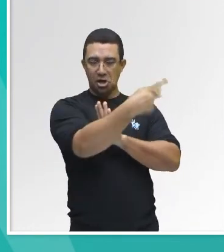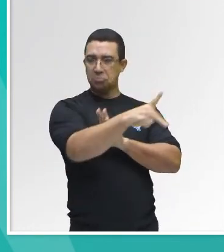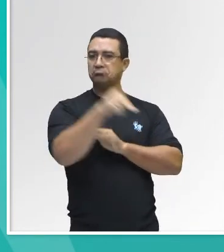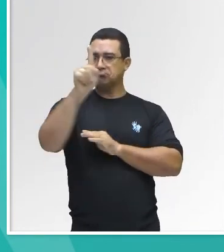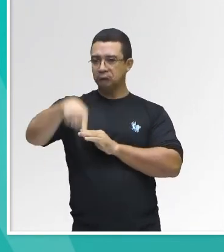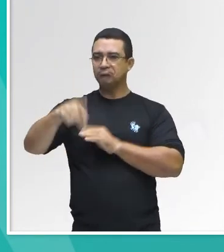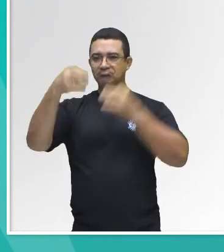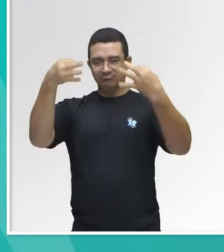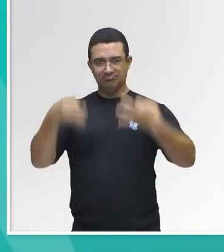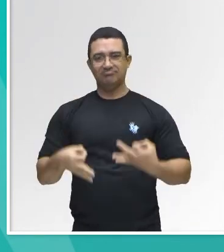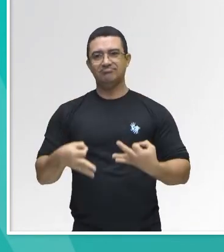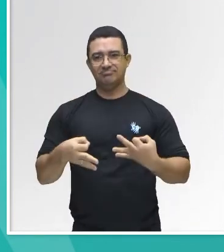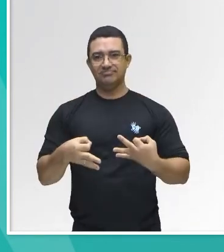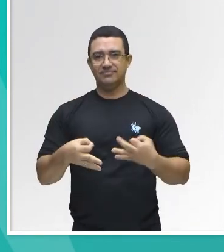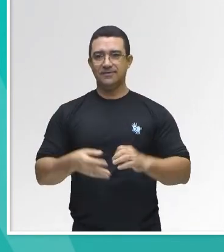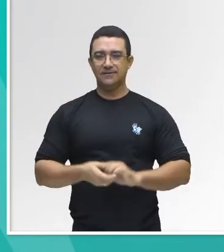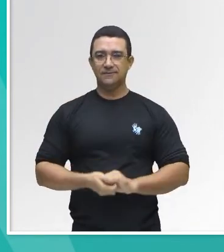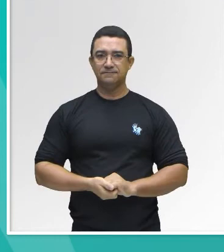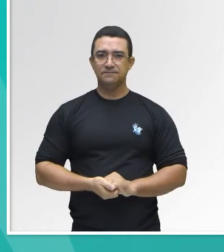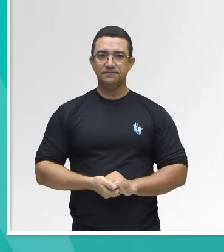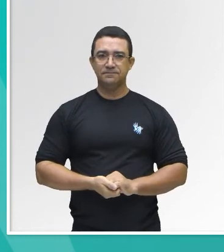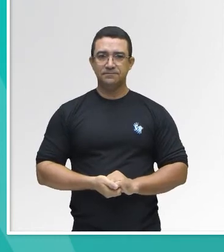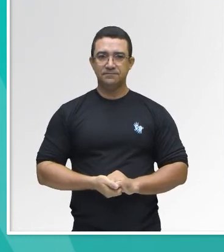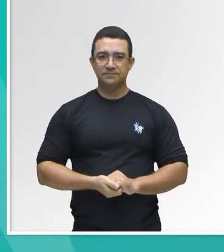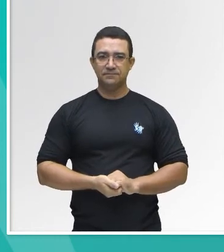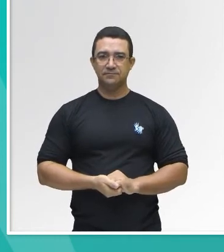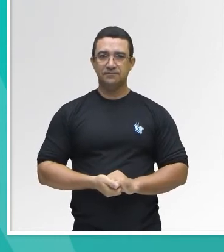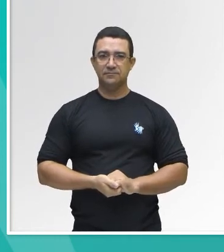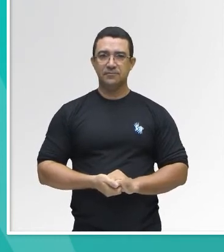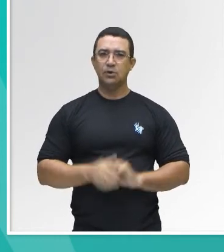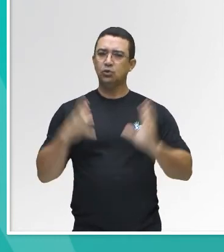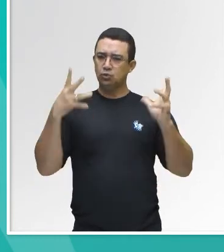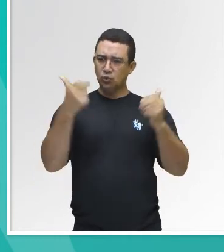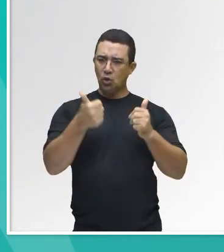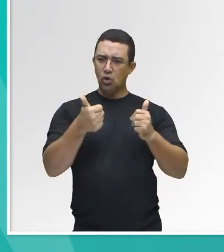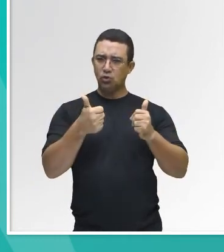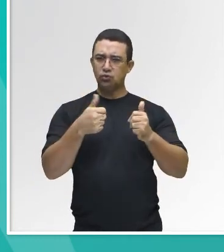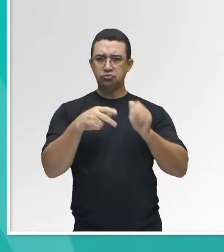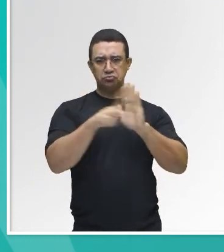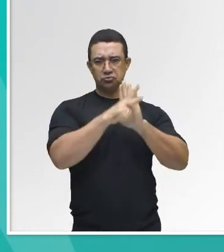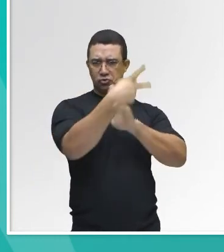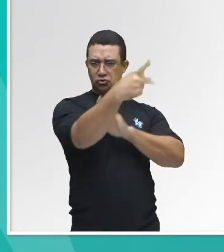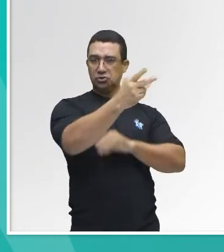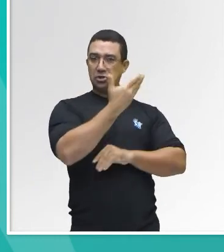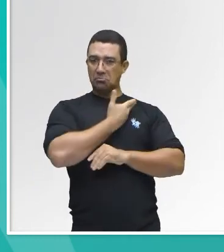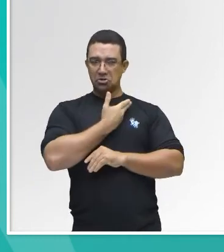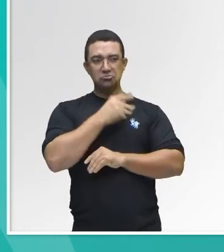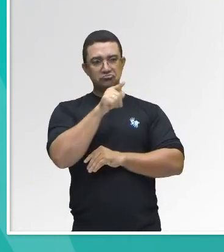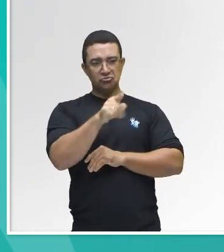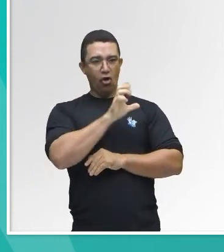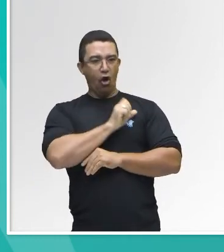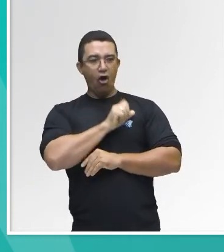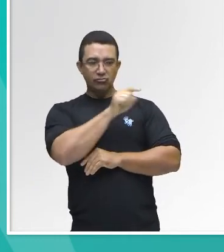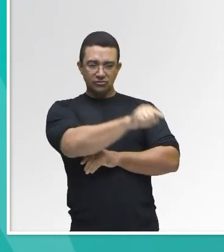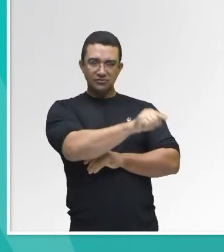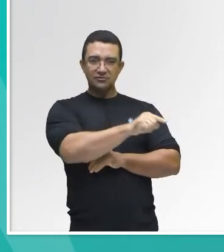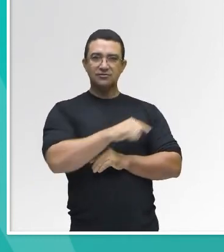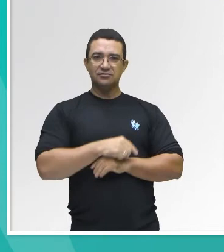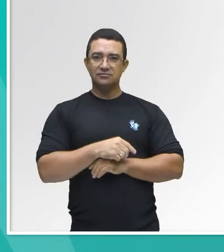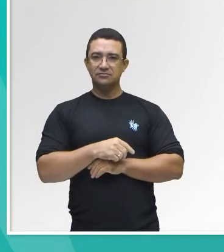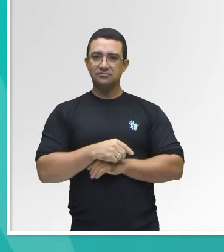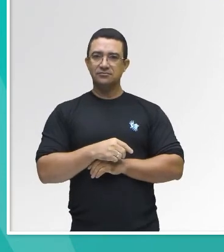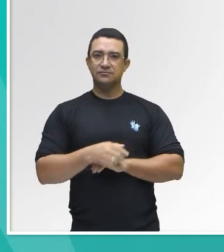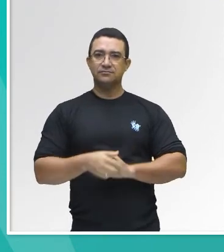ou está na opinião acertada. Todos tus amigos lo preferem, úsalo tu também. Aqui é como